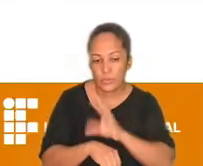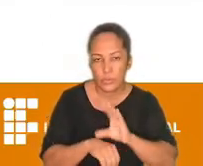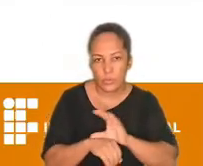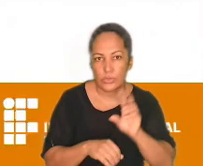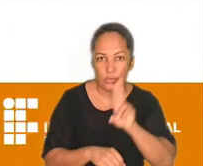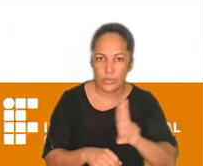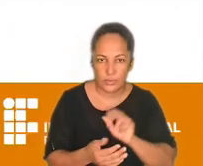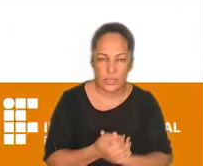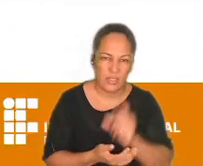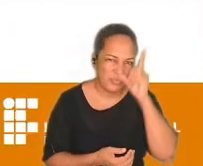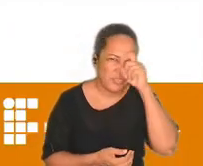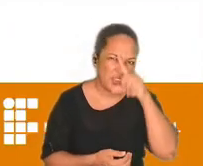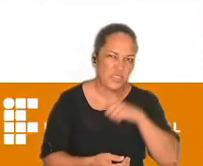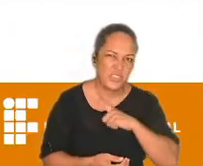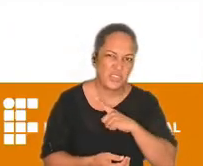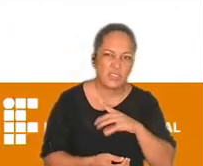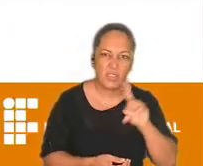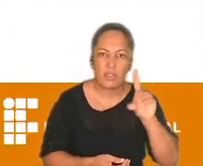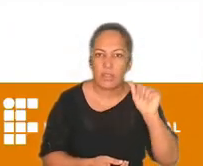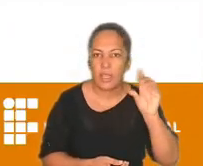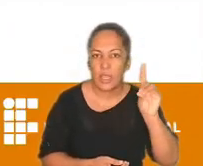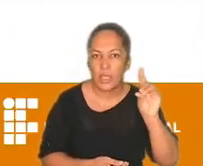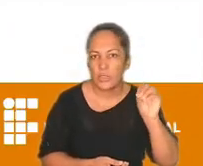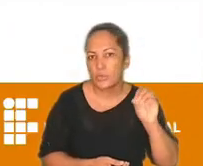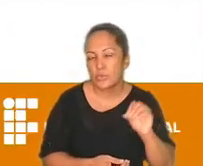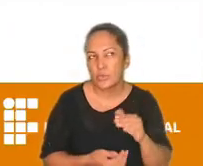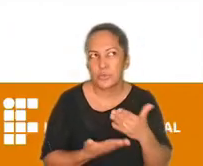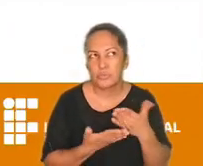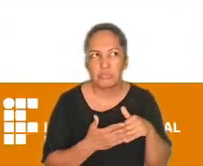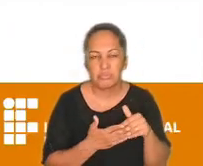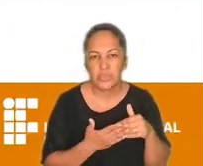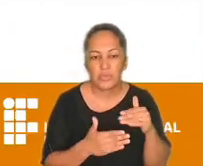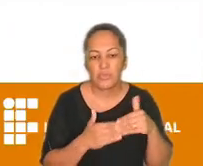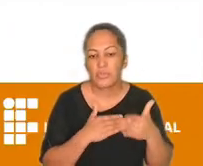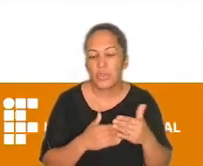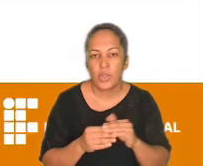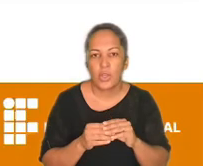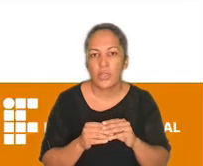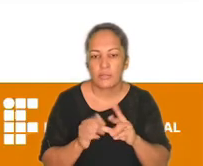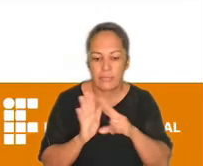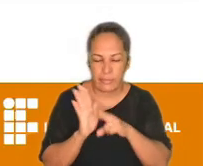ter tipos de dados fora desses padrões aqui, vamos colocar assim, tá bom?